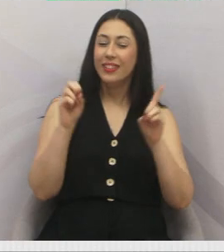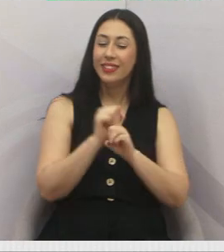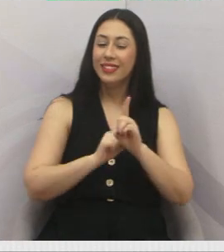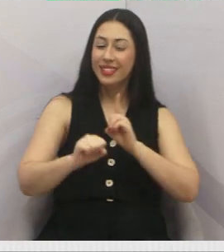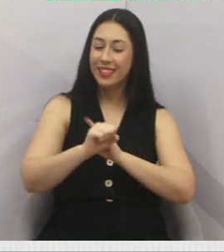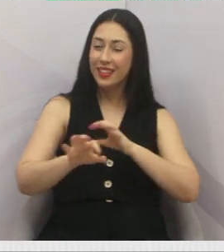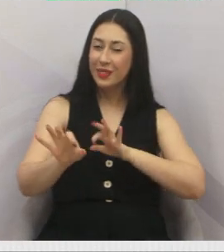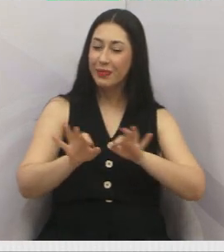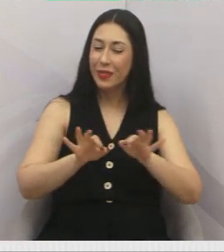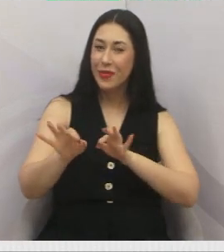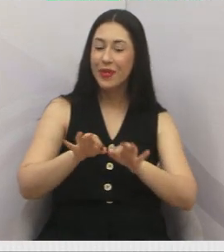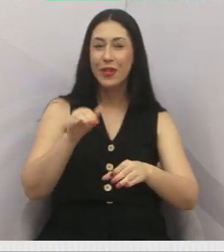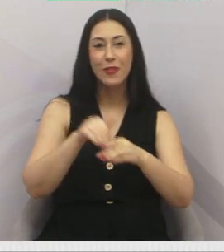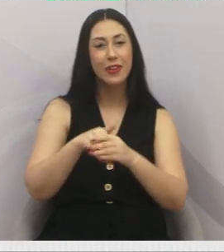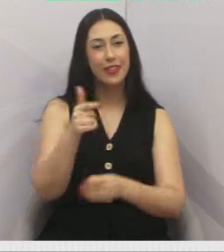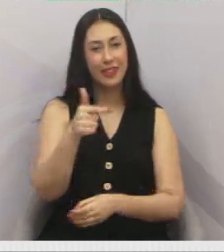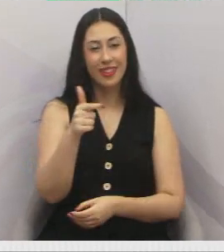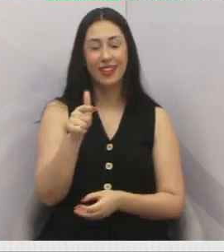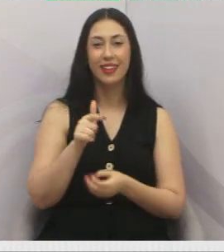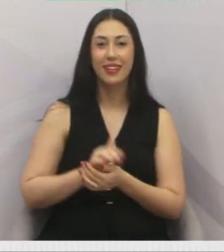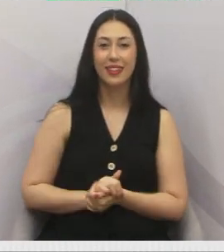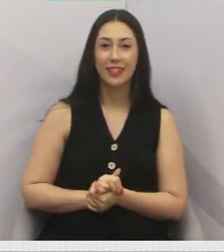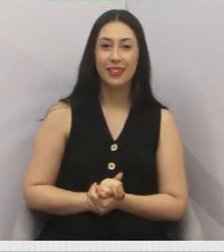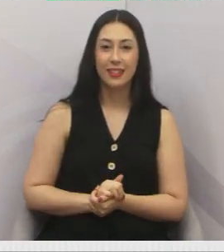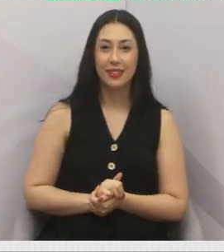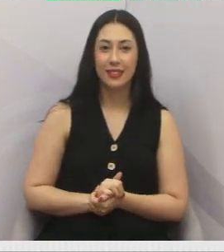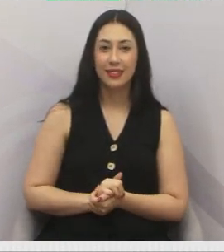da sociedade civil, voto em branco.